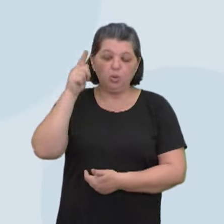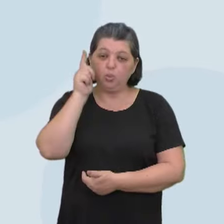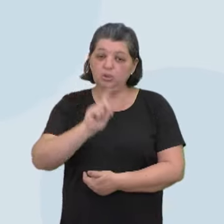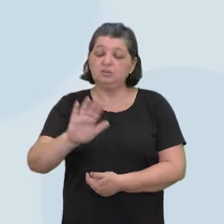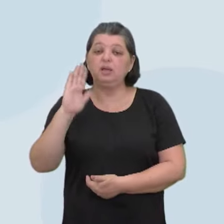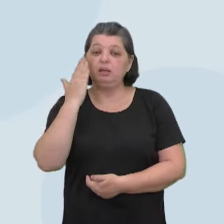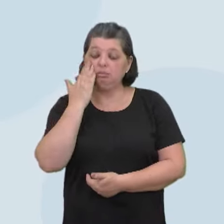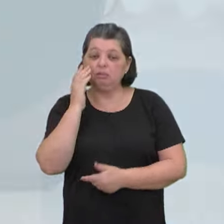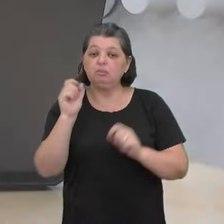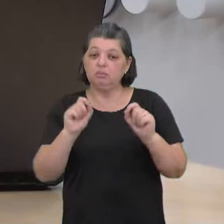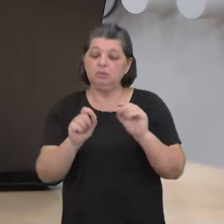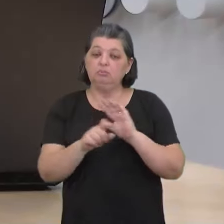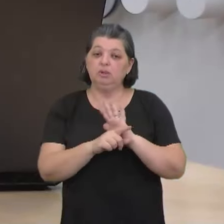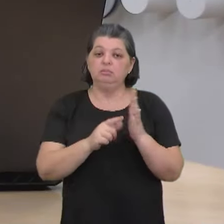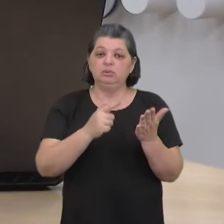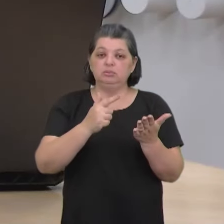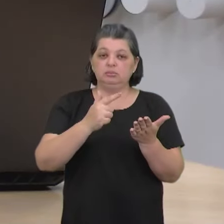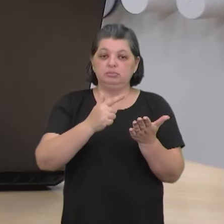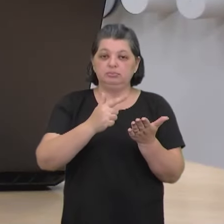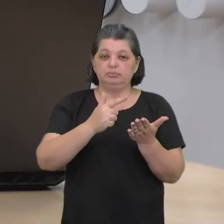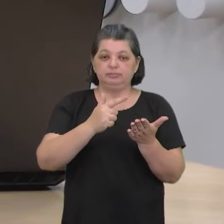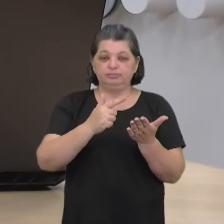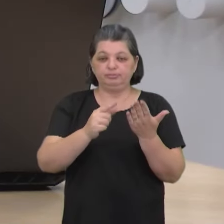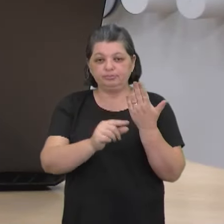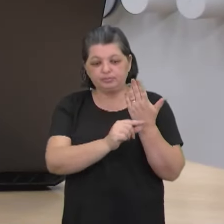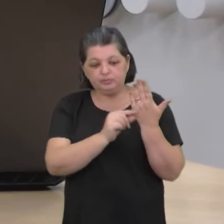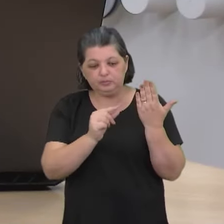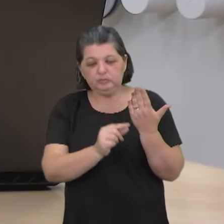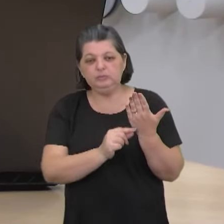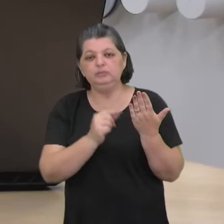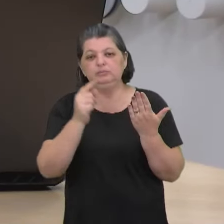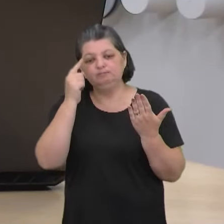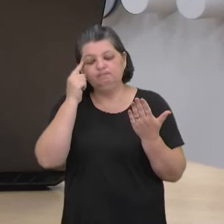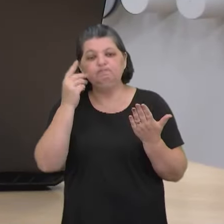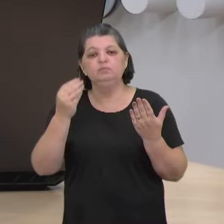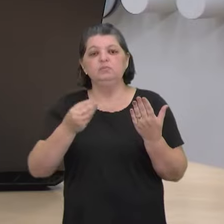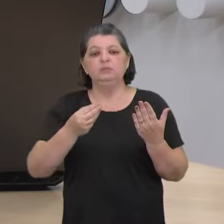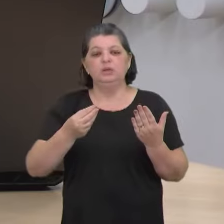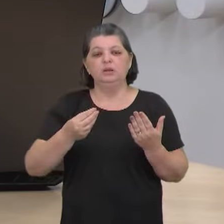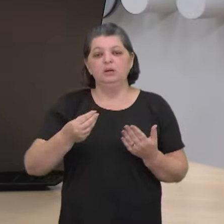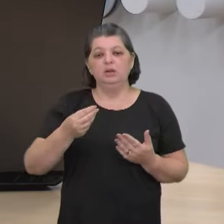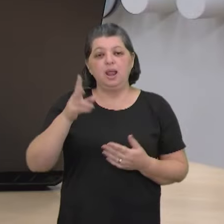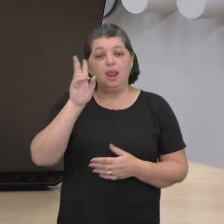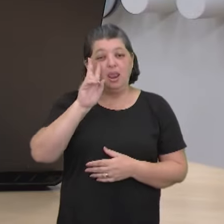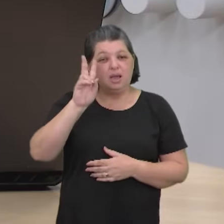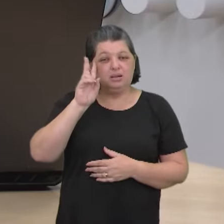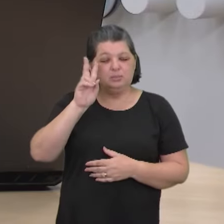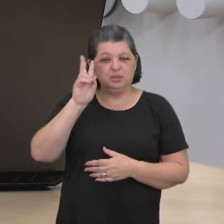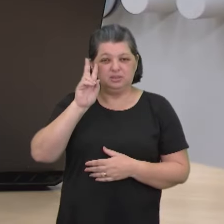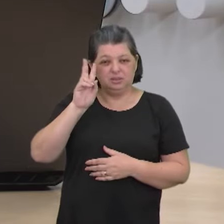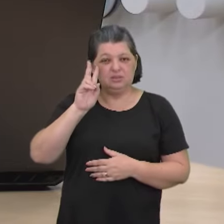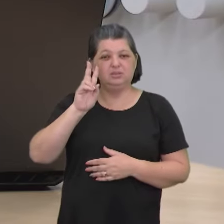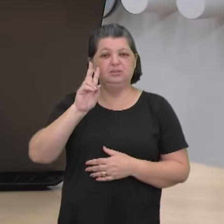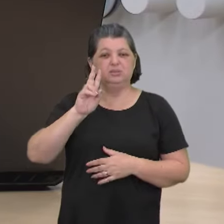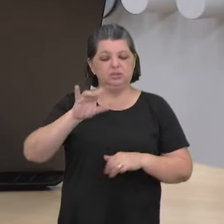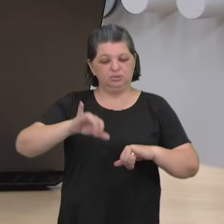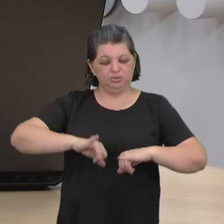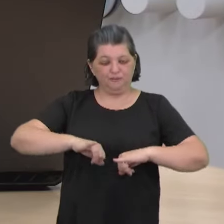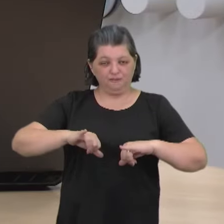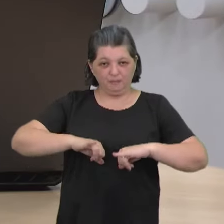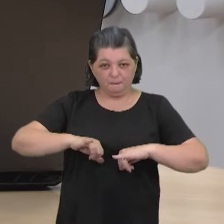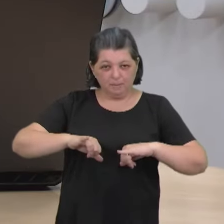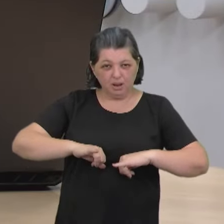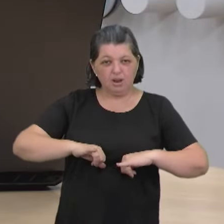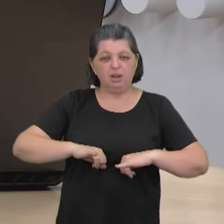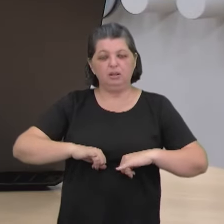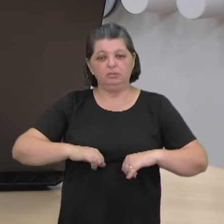que essa é uma obra que ainda traz muito vívida a lembrança, né, dos terrores da